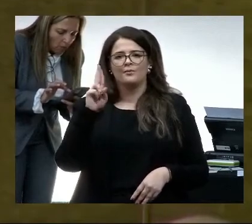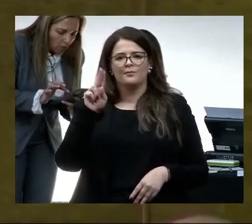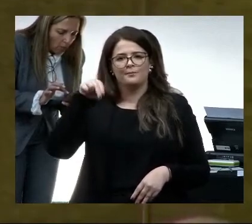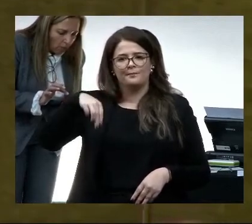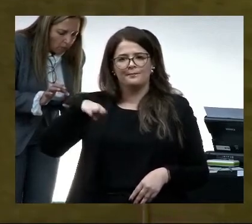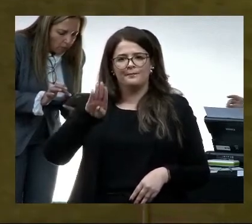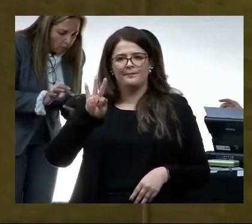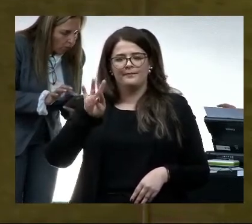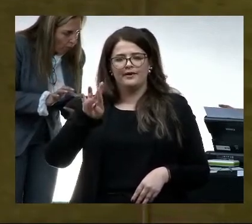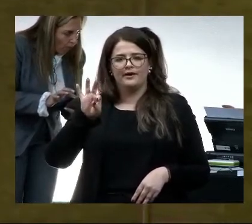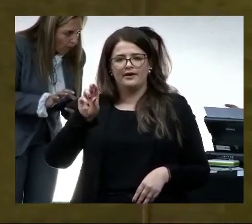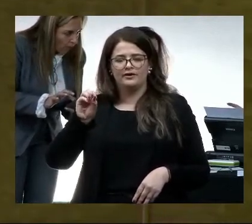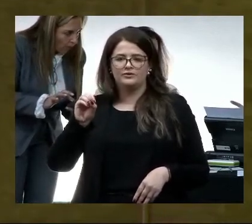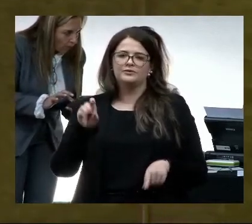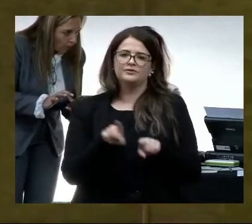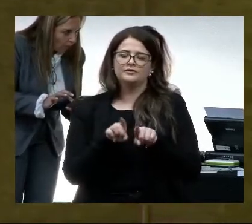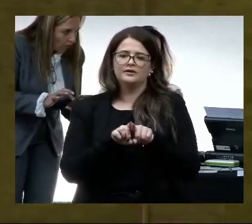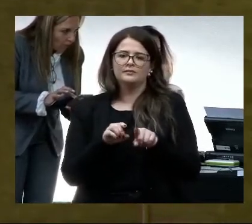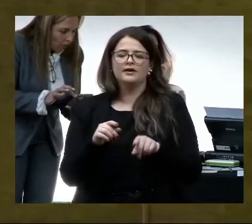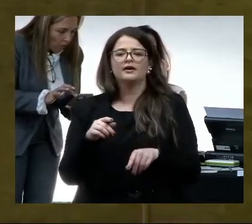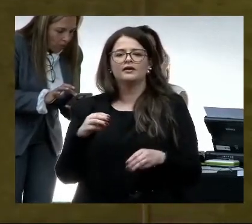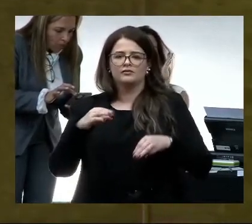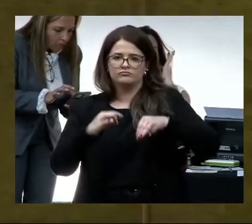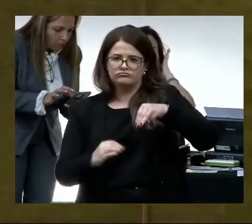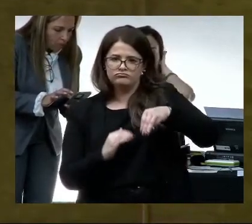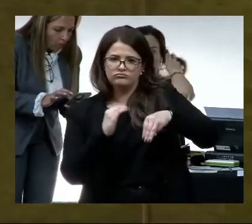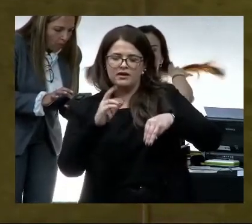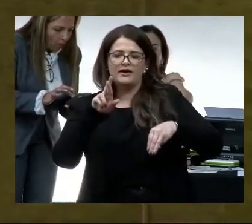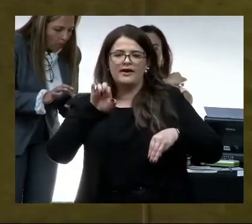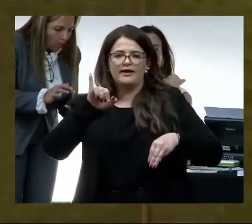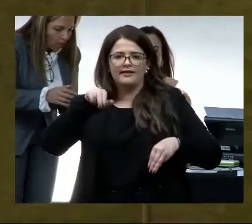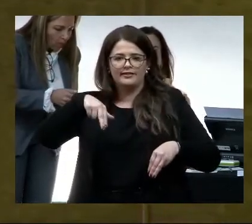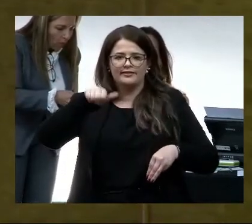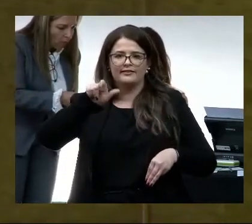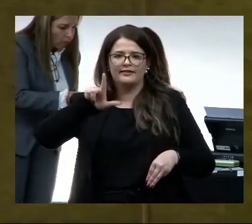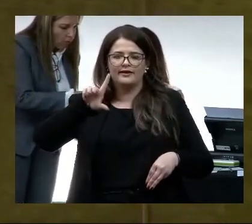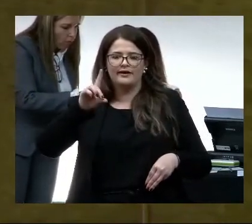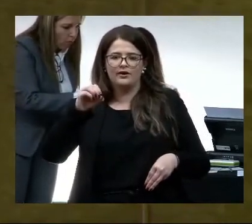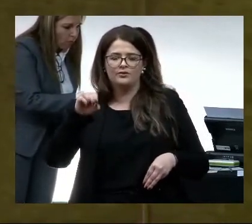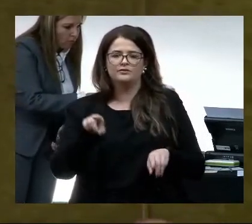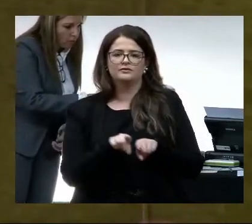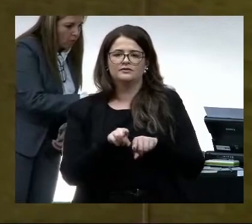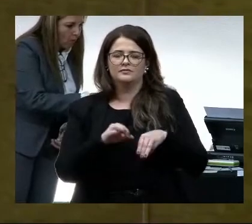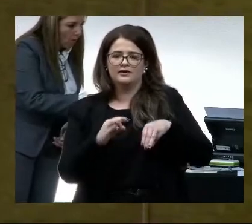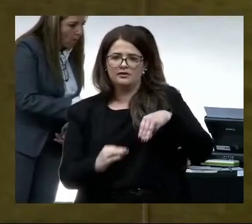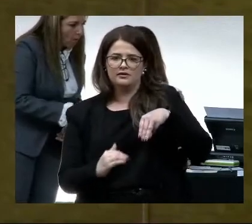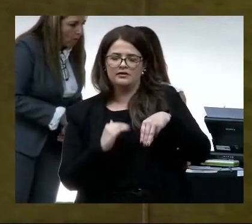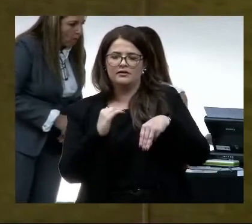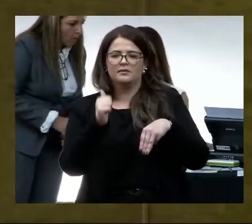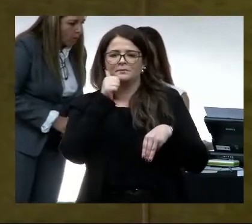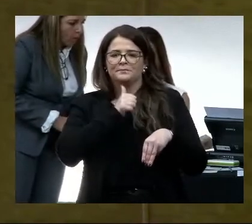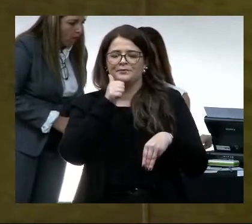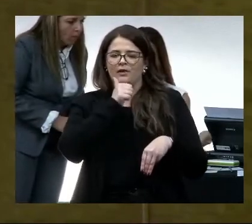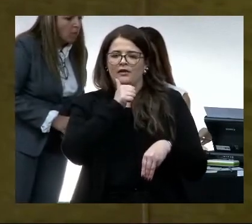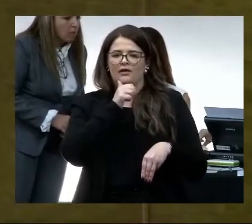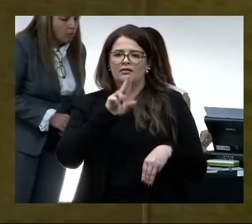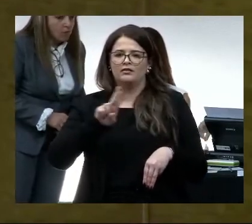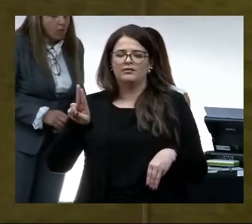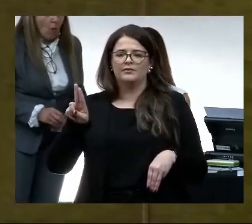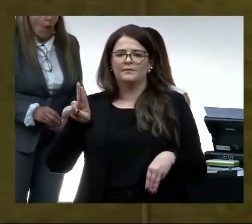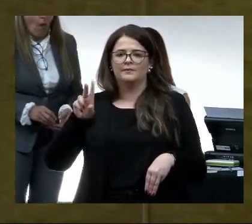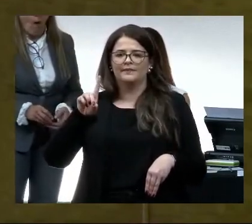o ministro do Superior Tribunal de Justiça, Reinaldo da Fonseca, a ministra do Superior Tribunal de